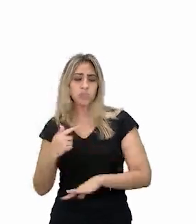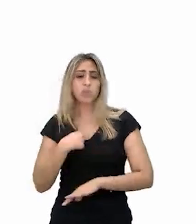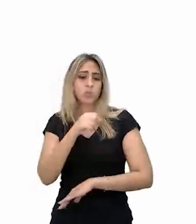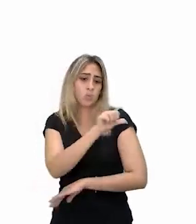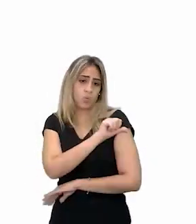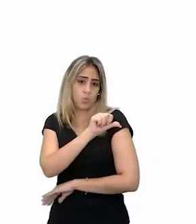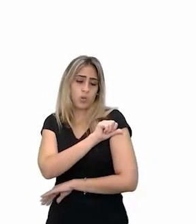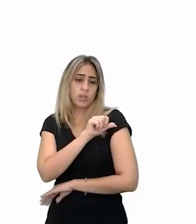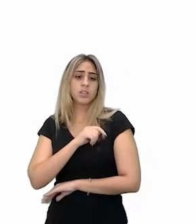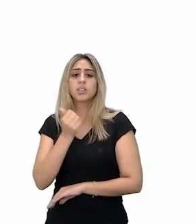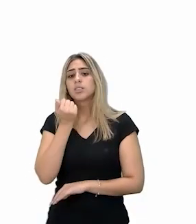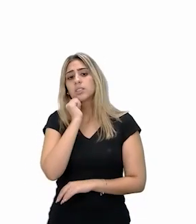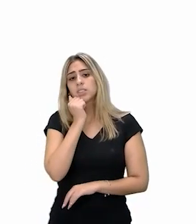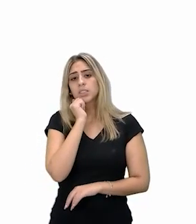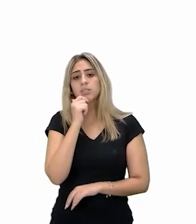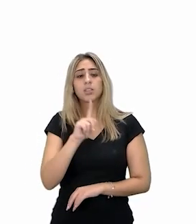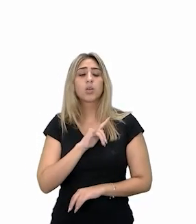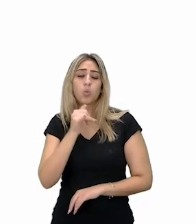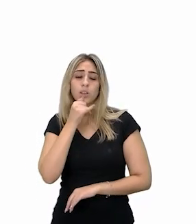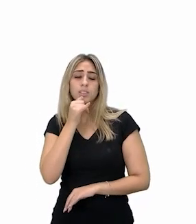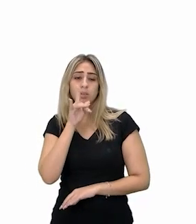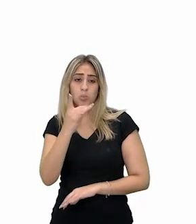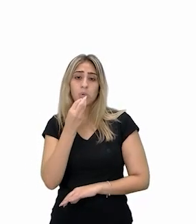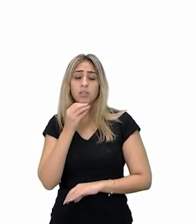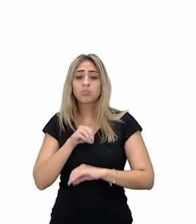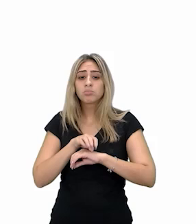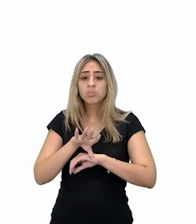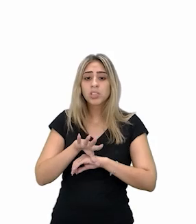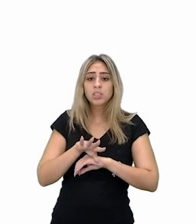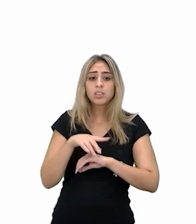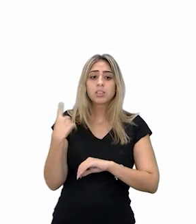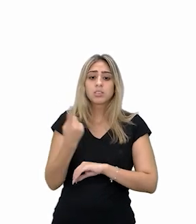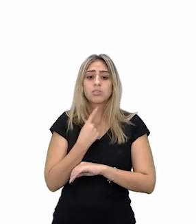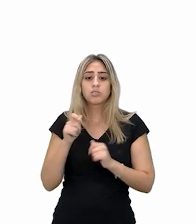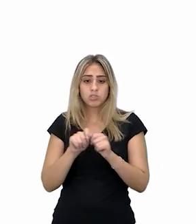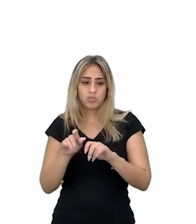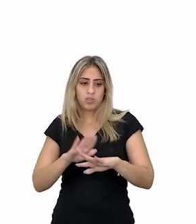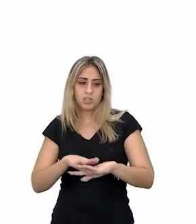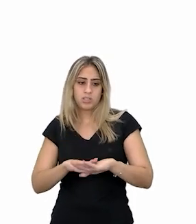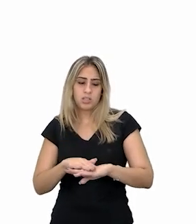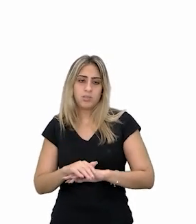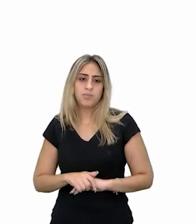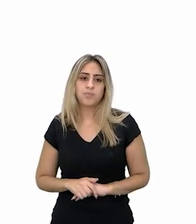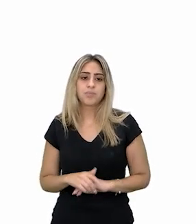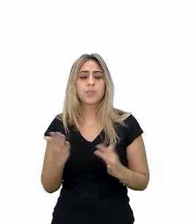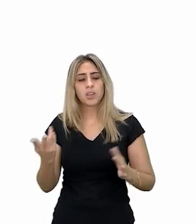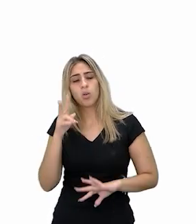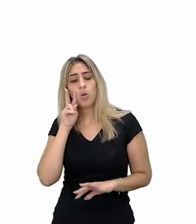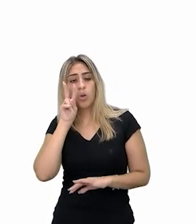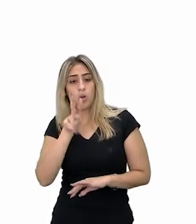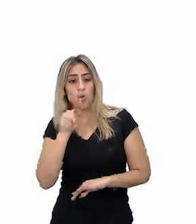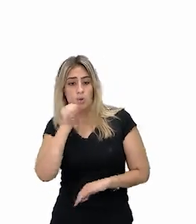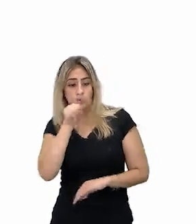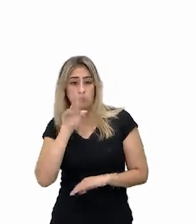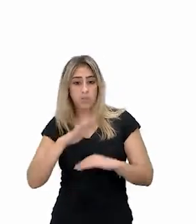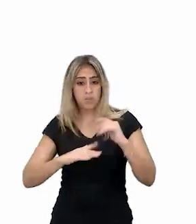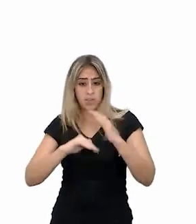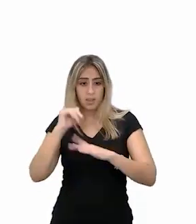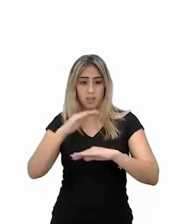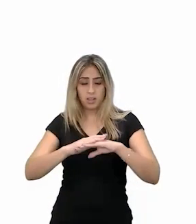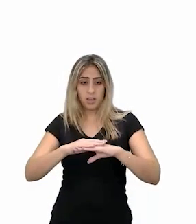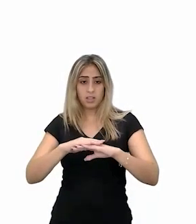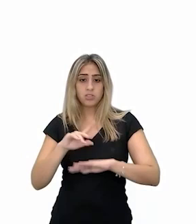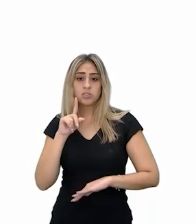9º ano de ciências. Aqui é um exemplo, uma sugestão de abordagem, tá bem? Então, olha lá, essa